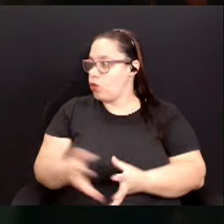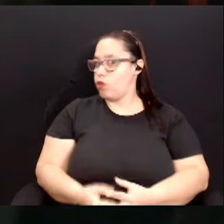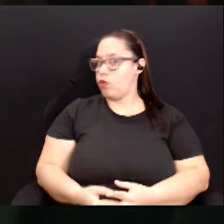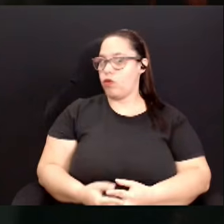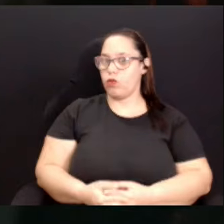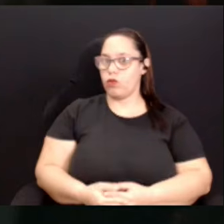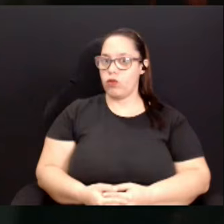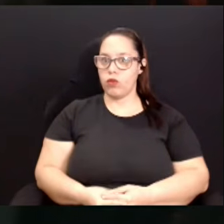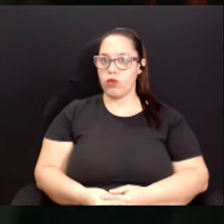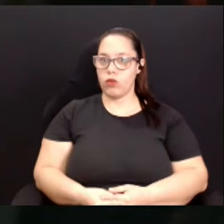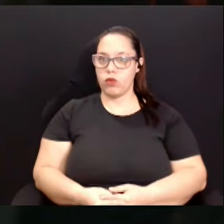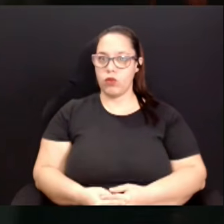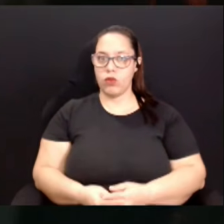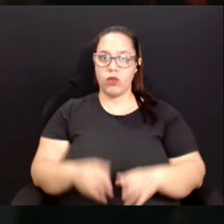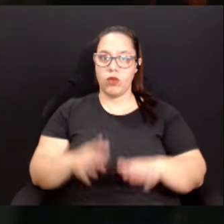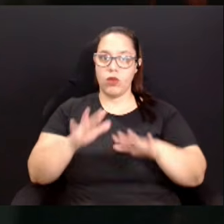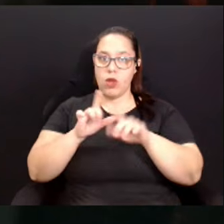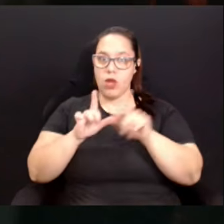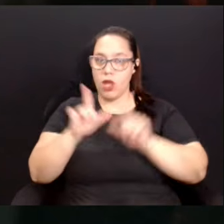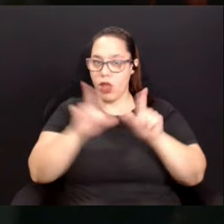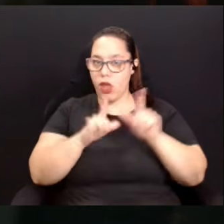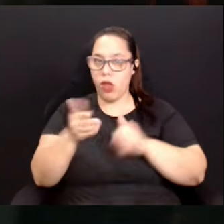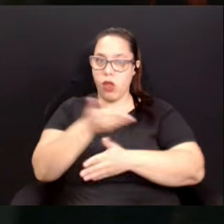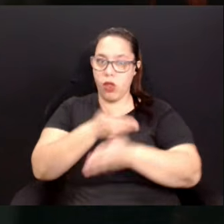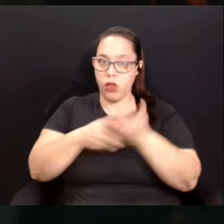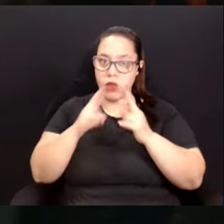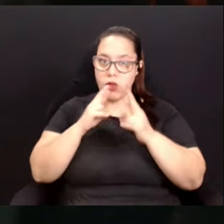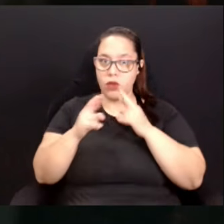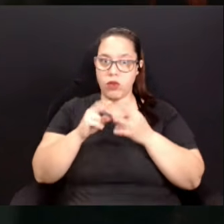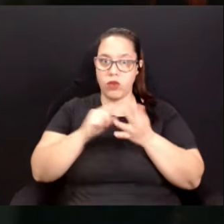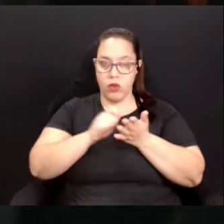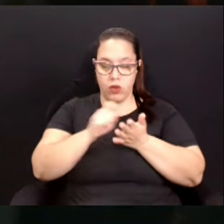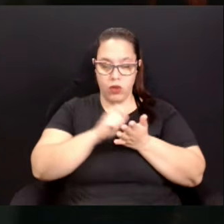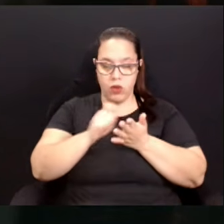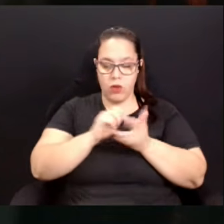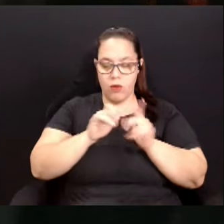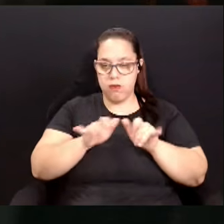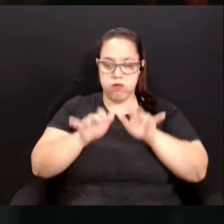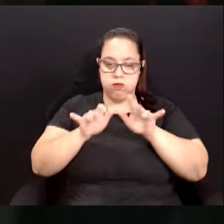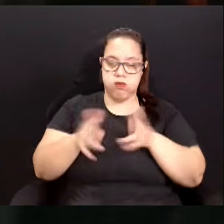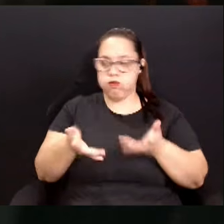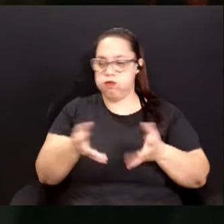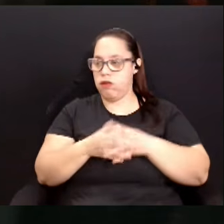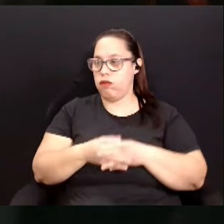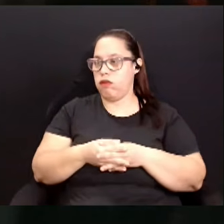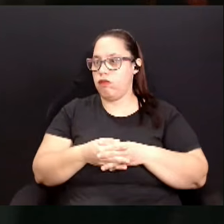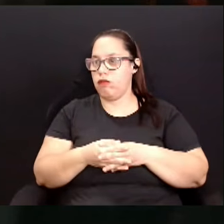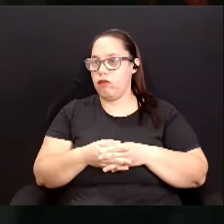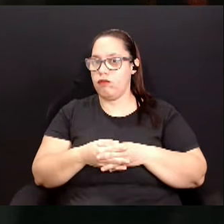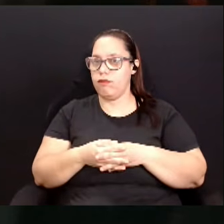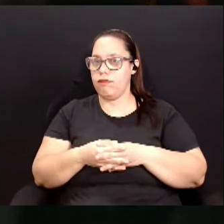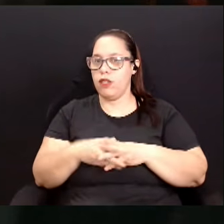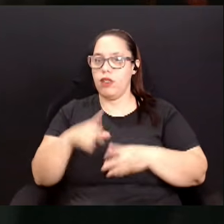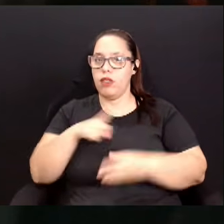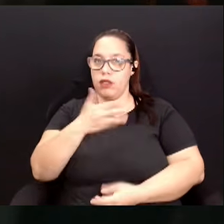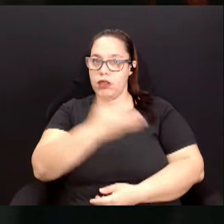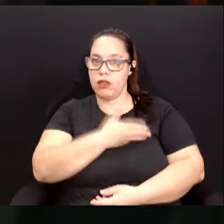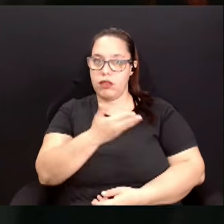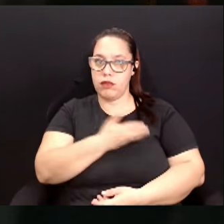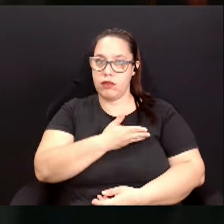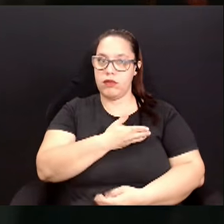da tela, se relacionando, mas teclando. E aí tem algumas colegas de vocês que nós falamos